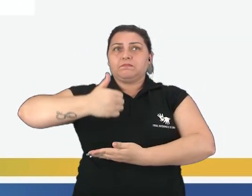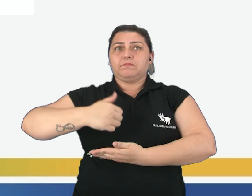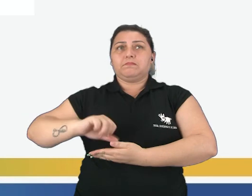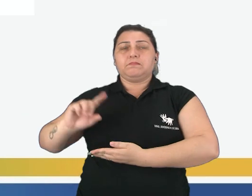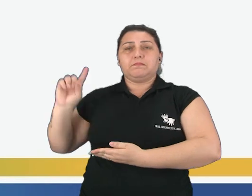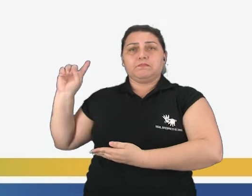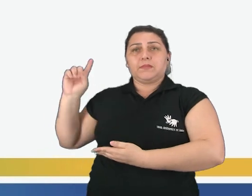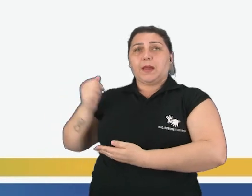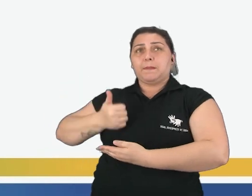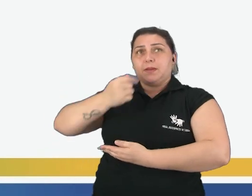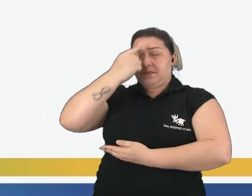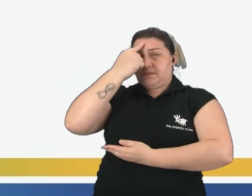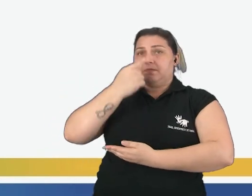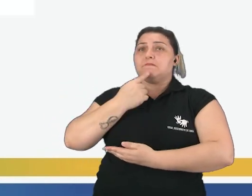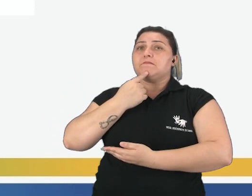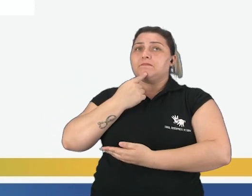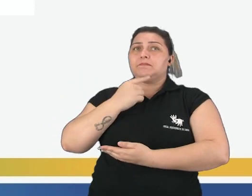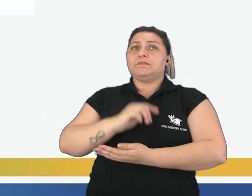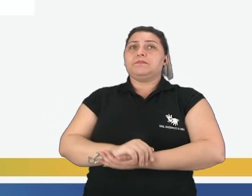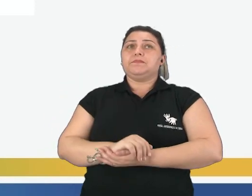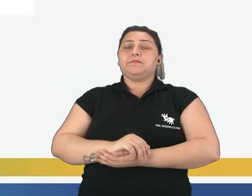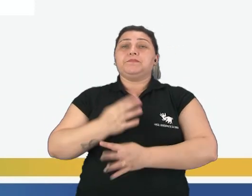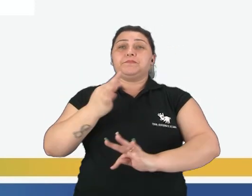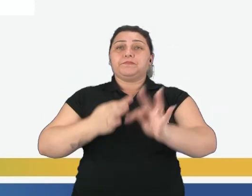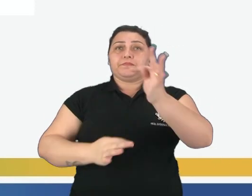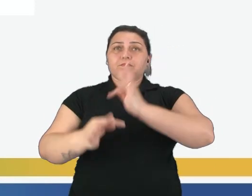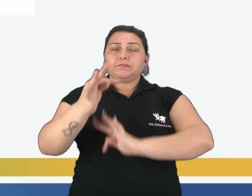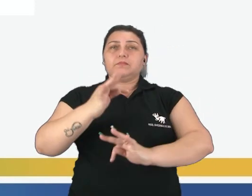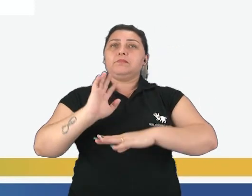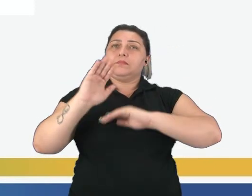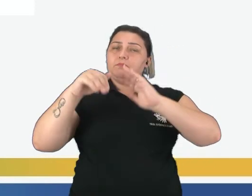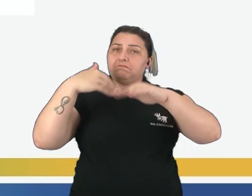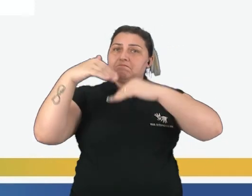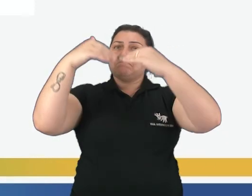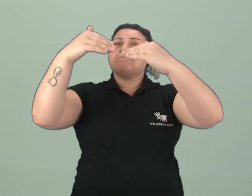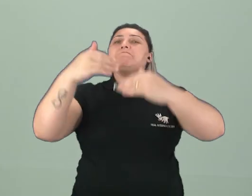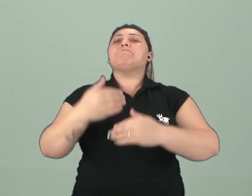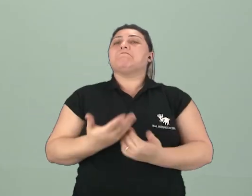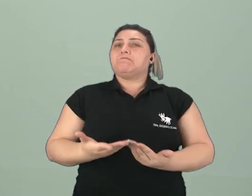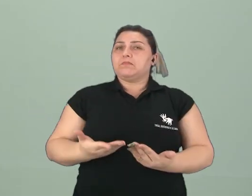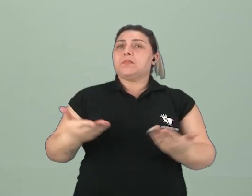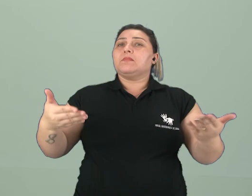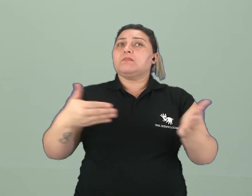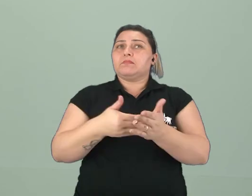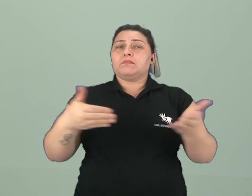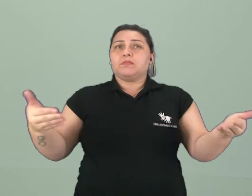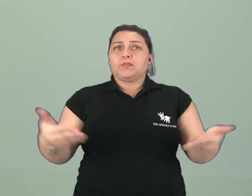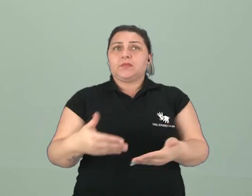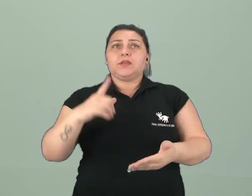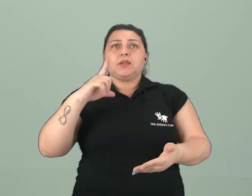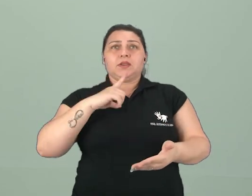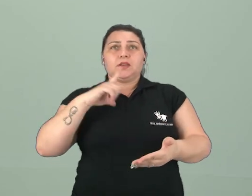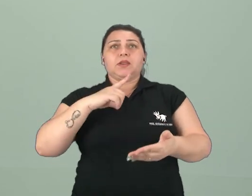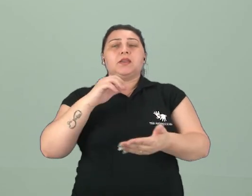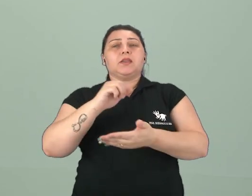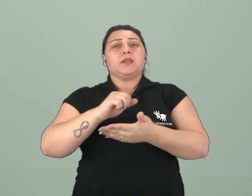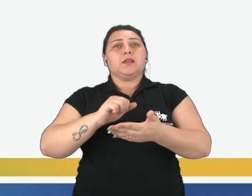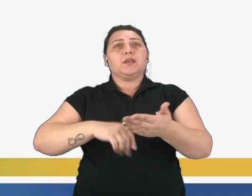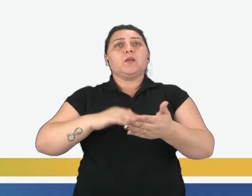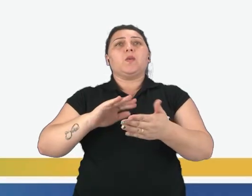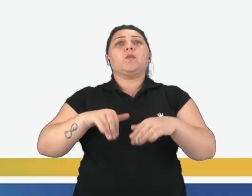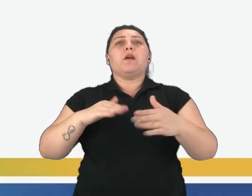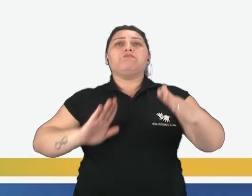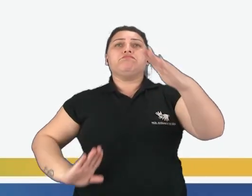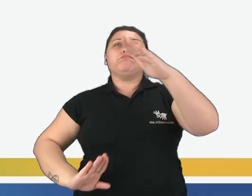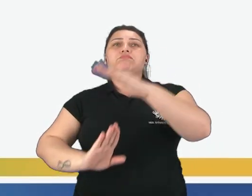aí. Então, a tecnologia, pessoal, evoluiu demais. Eu teria aqui um exercício, né? Qual é o